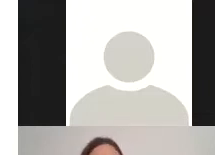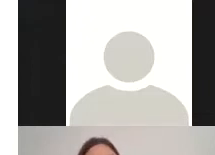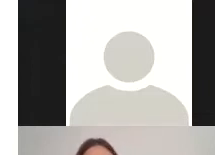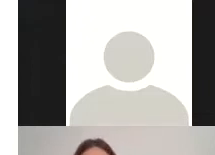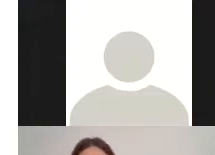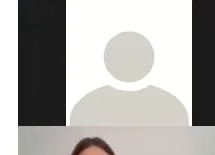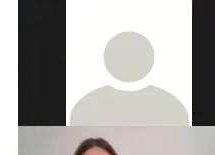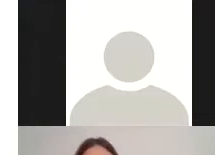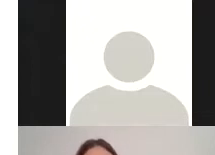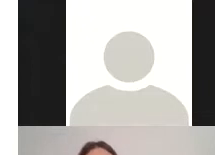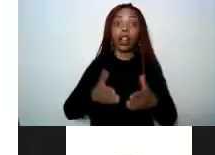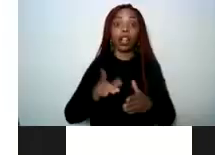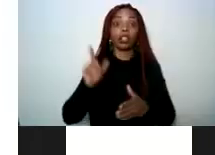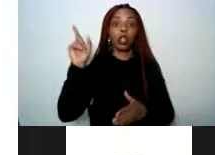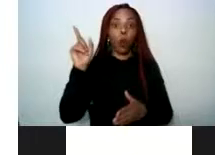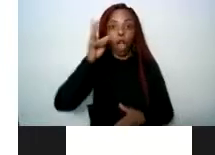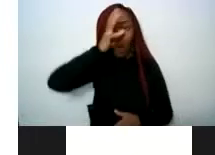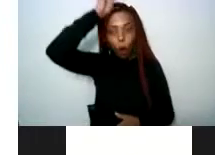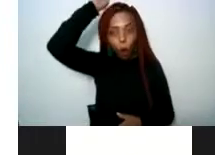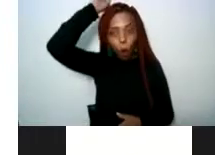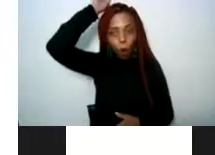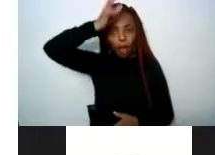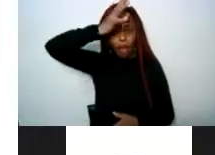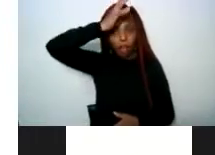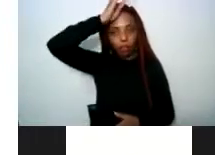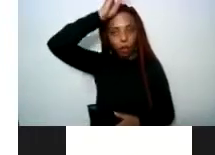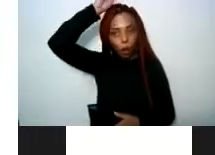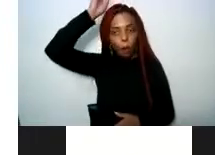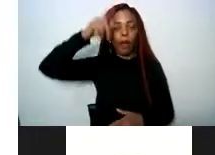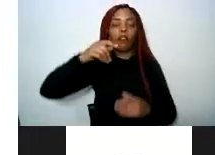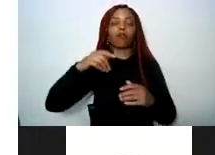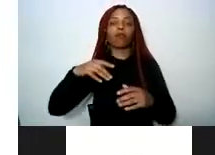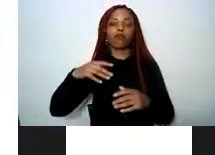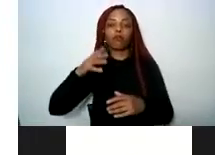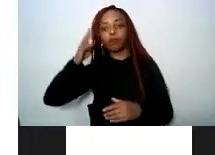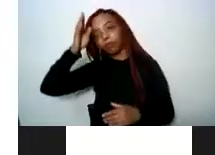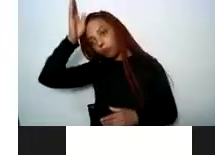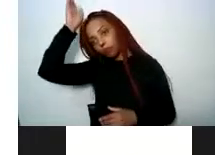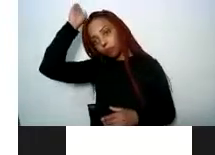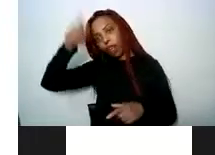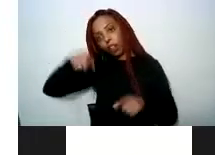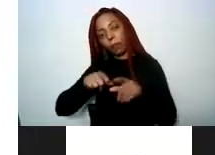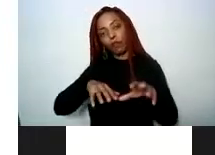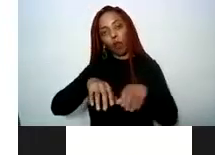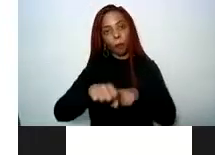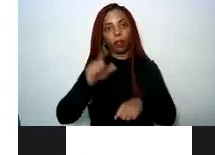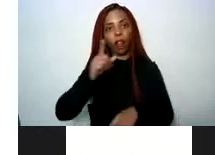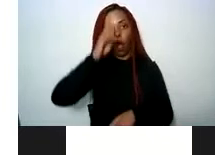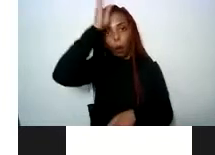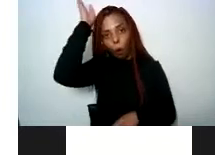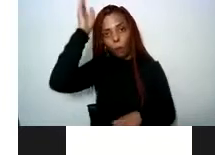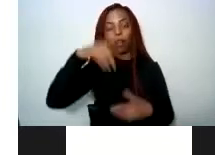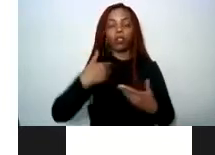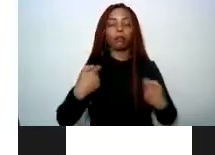se formou em Roma e a gente teve que voltar em origens bem longínquas quando a gente viu até mesmo bustos